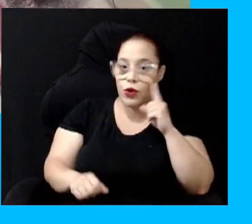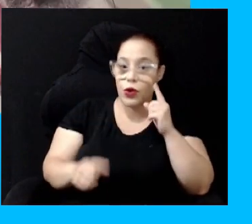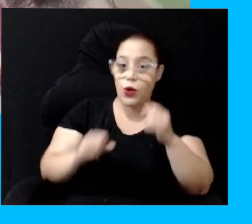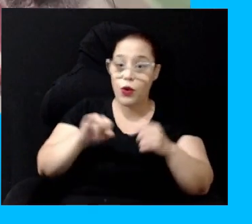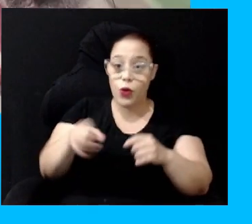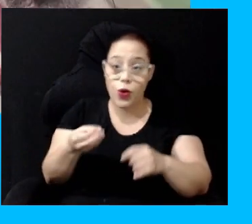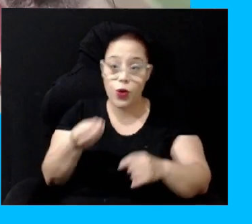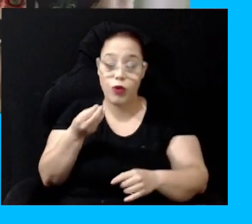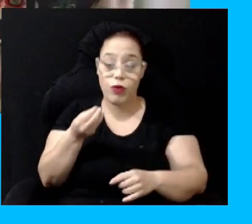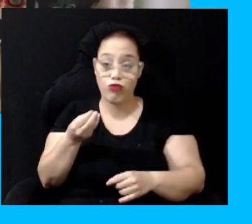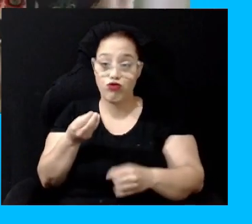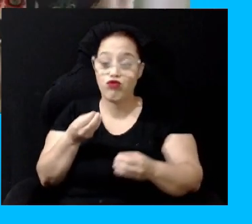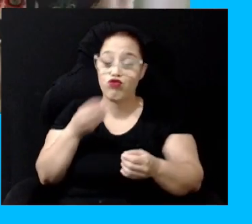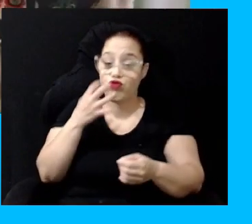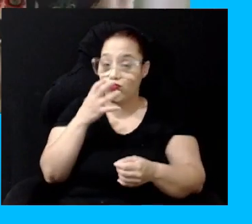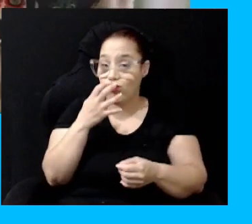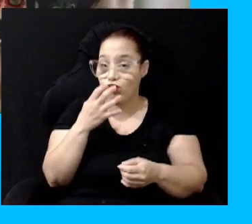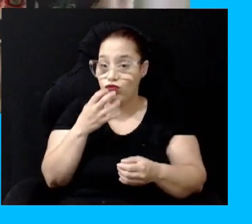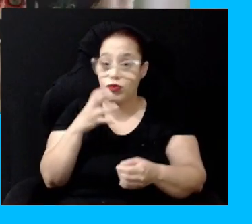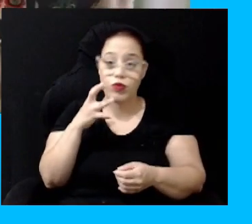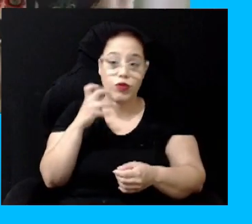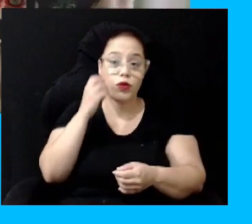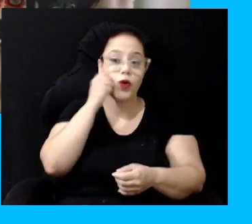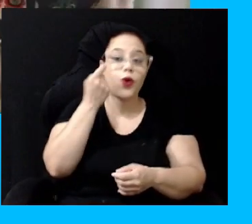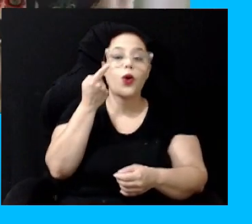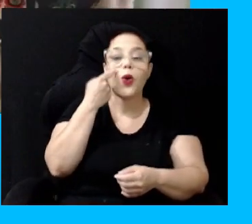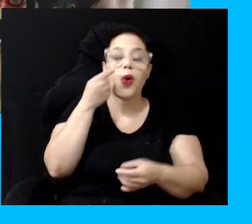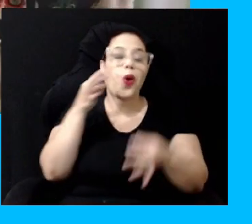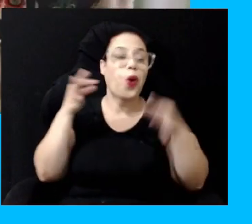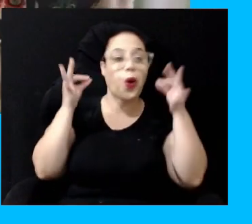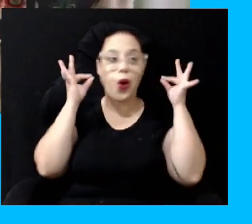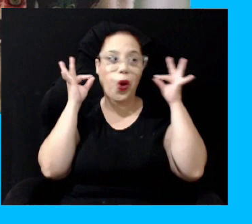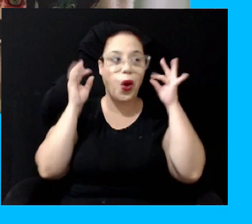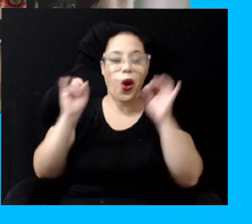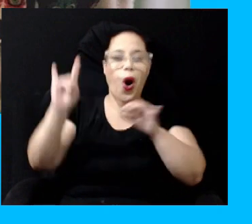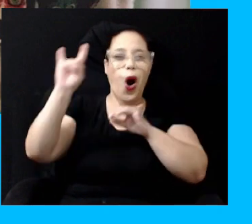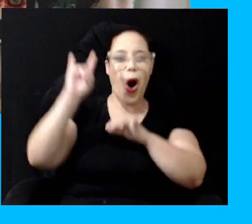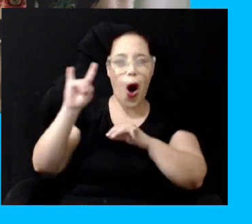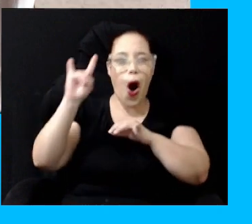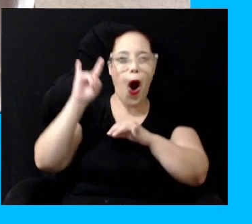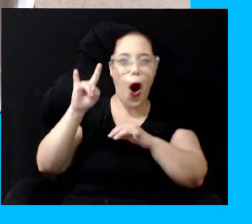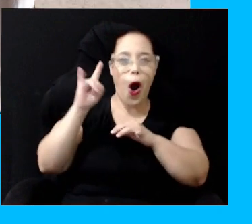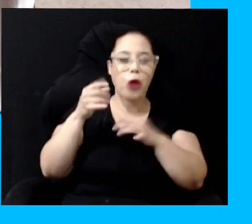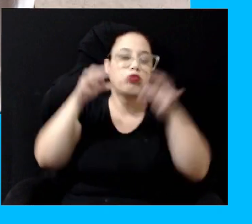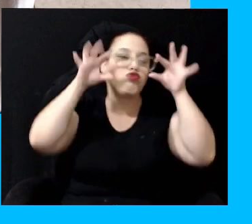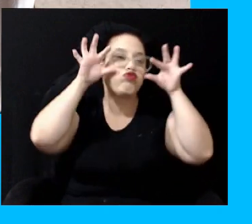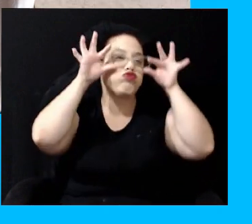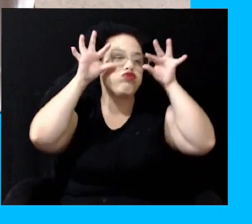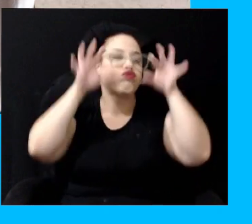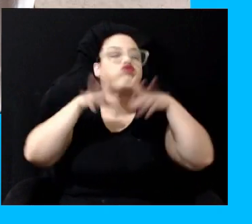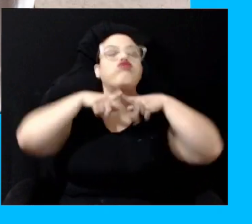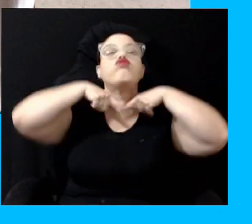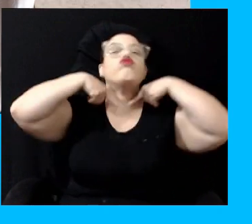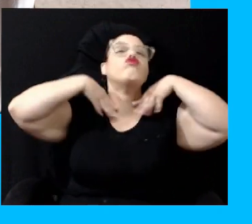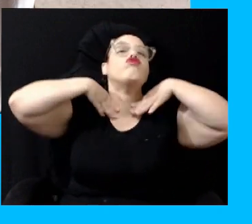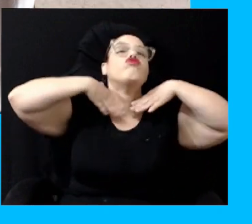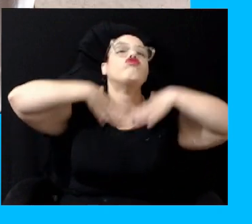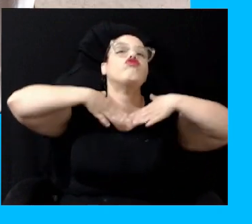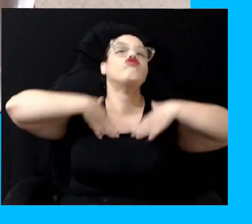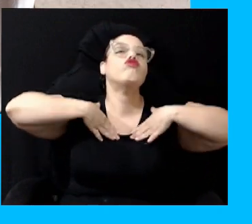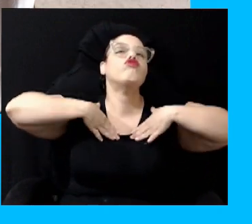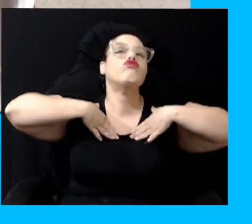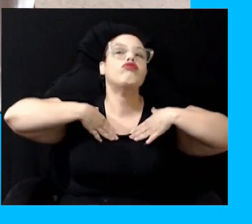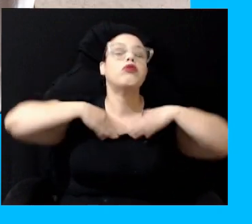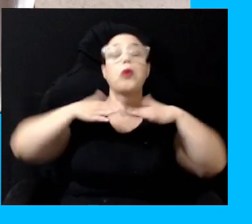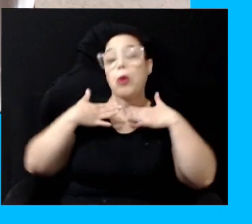de cãezinhos para adoção. Olha o estilo rock and roll desse cachorrinho de óculos e bandana. Esse outro é bem tranquilo.